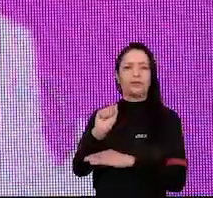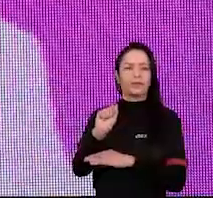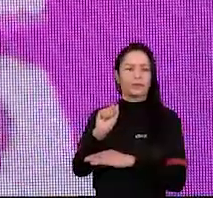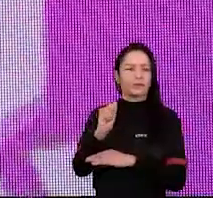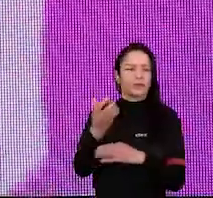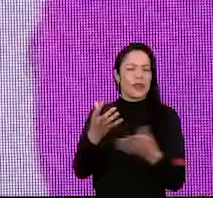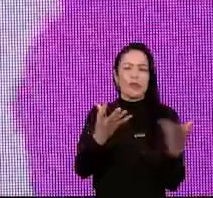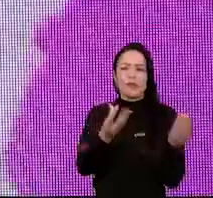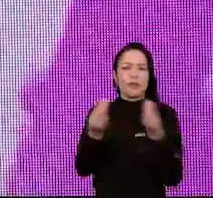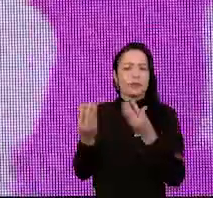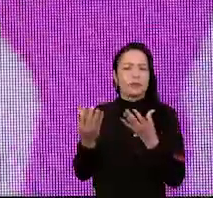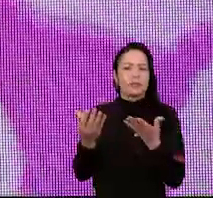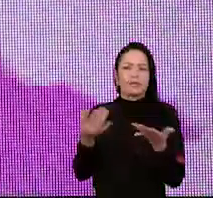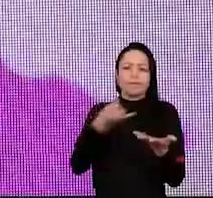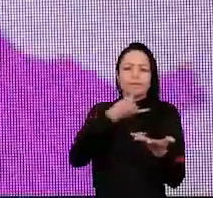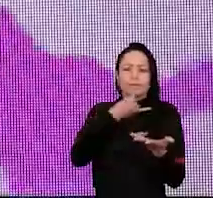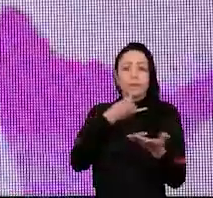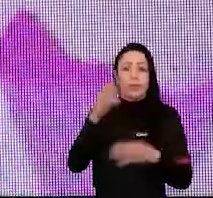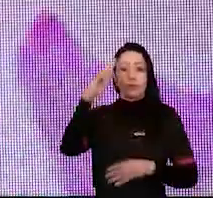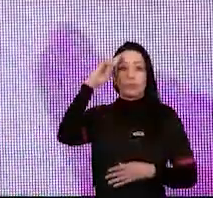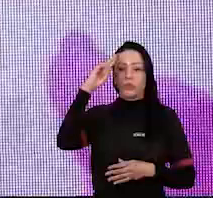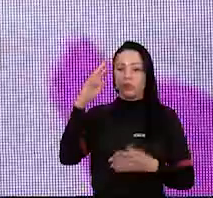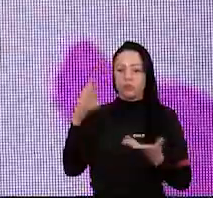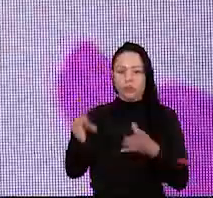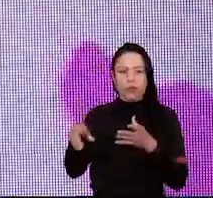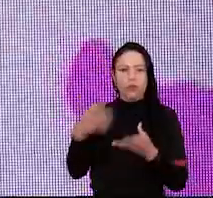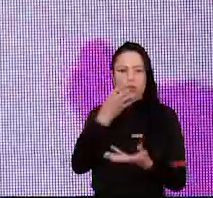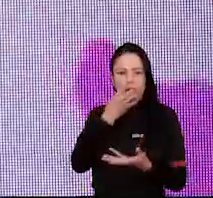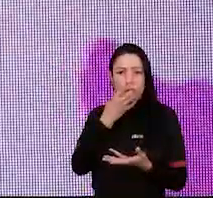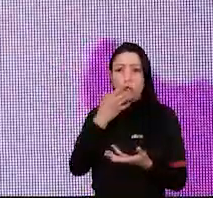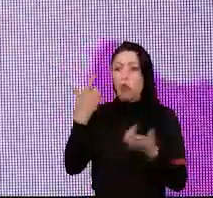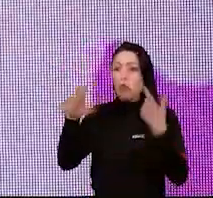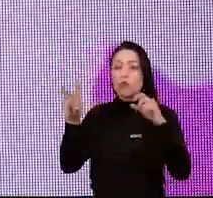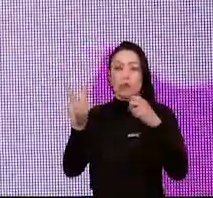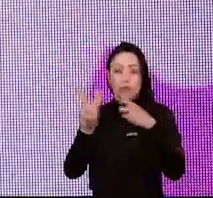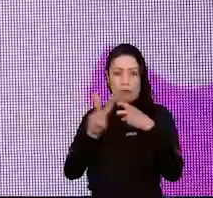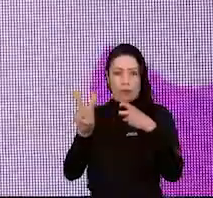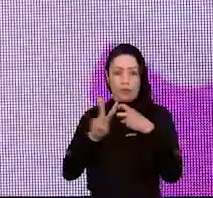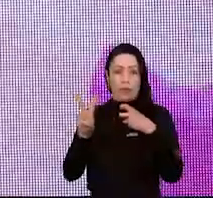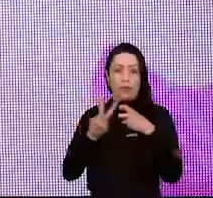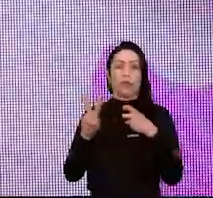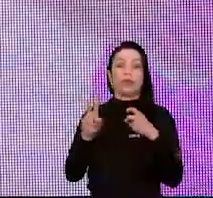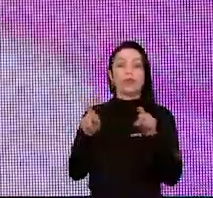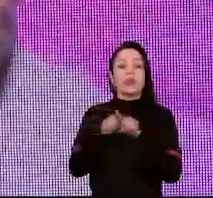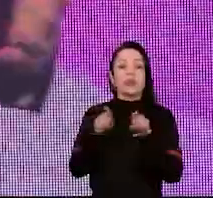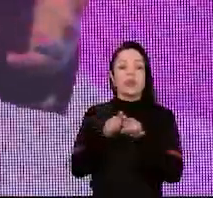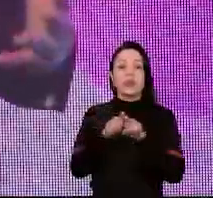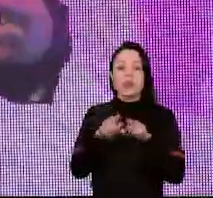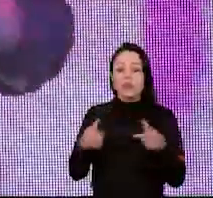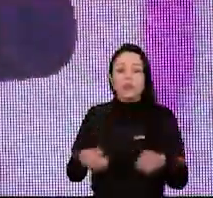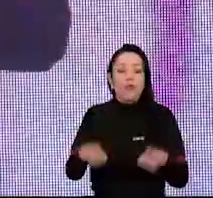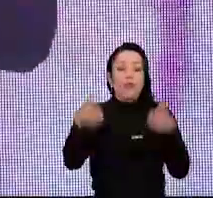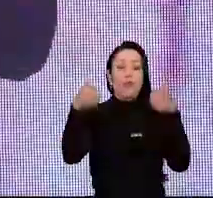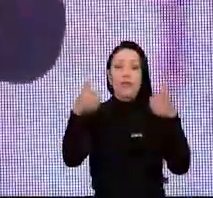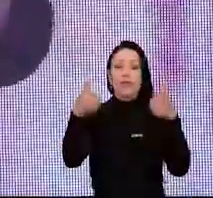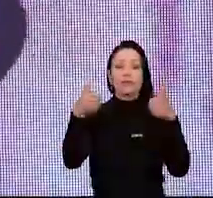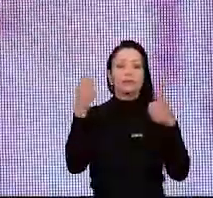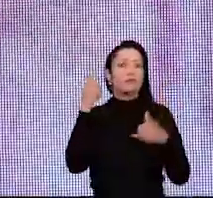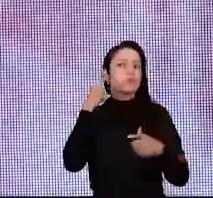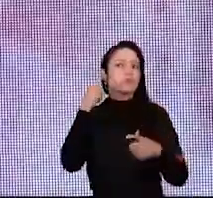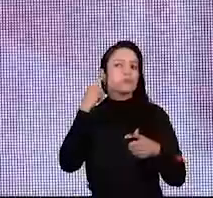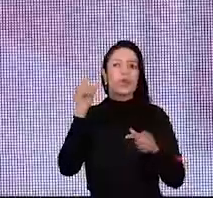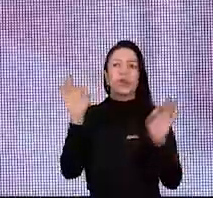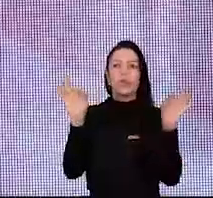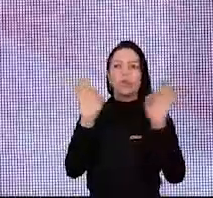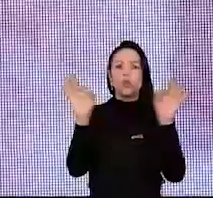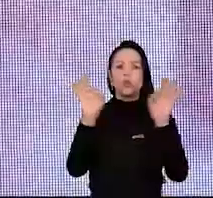uma frustração do próprio proprietário e de outros veterinários que nos encaminham. Por que ele não fica bom desse otite? Vamos imaginar um paciente